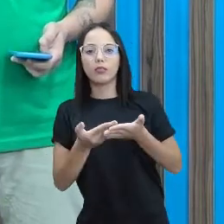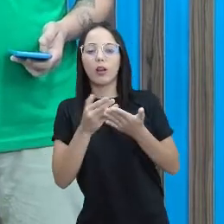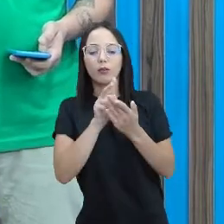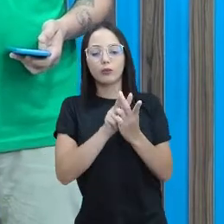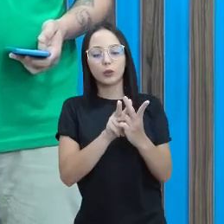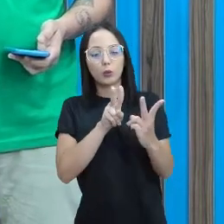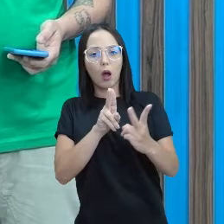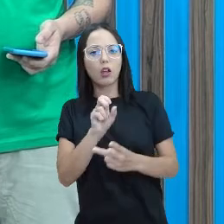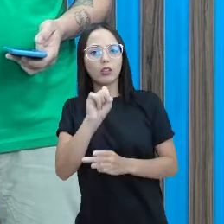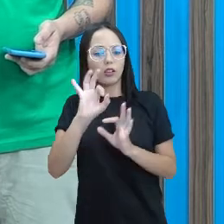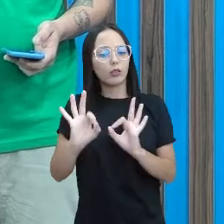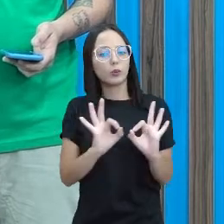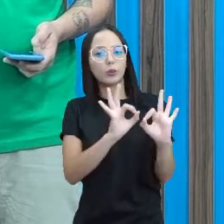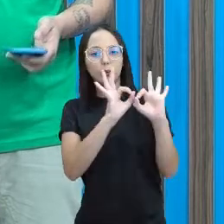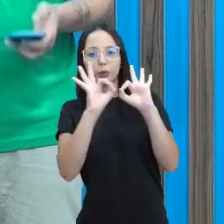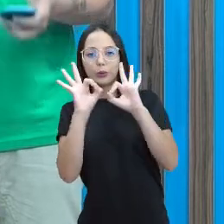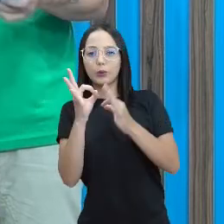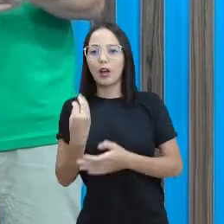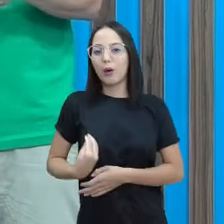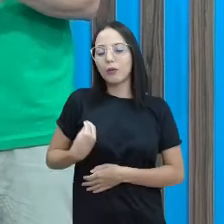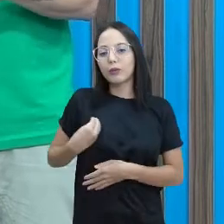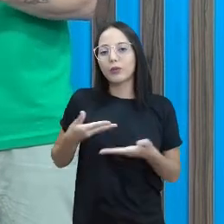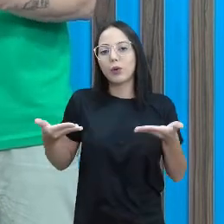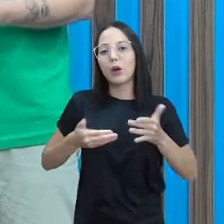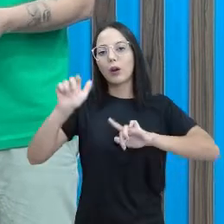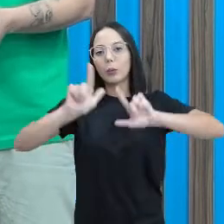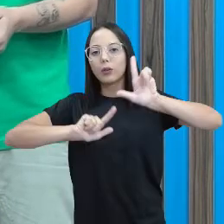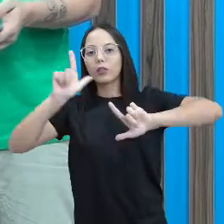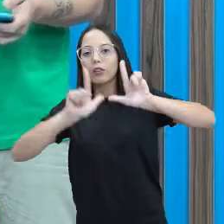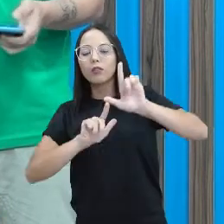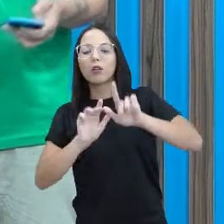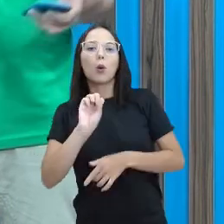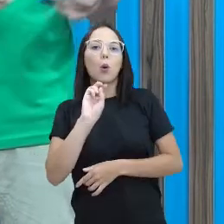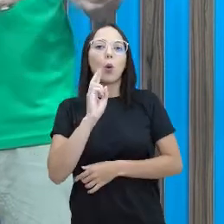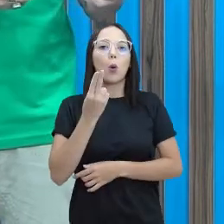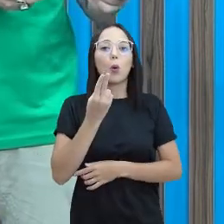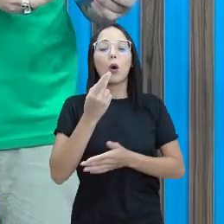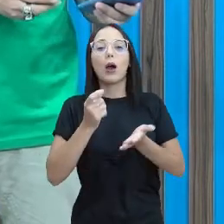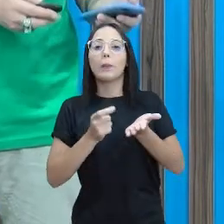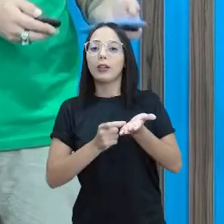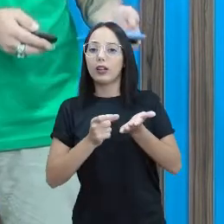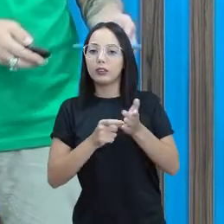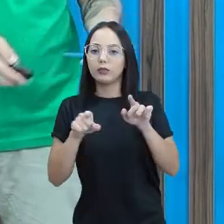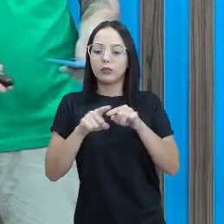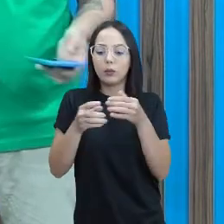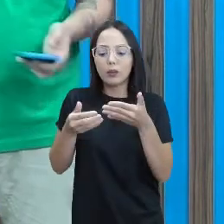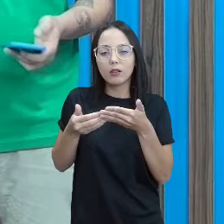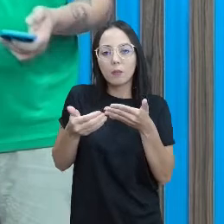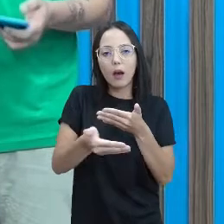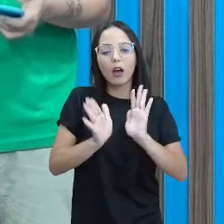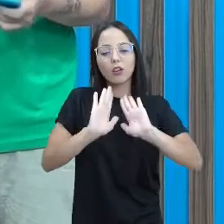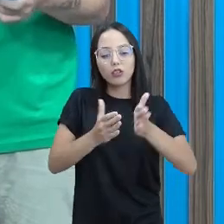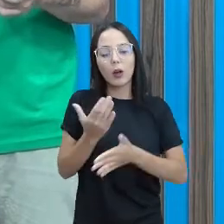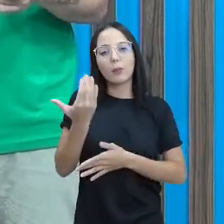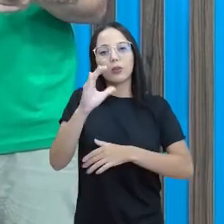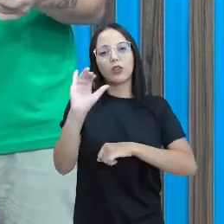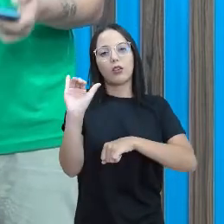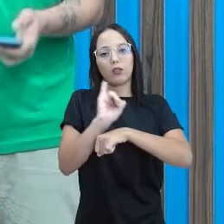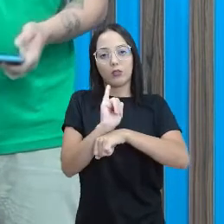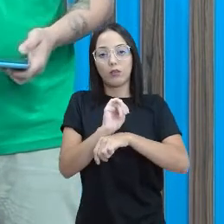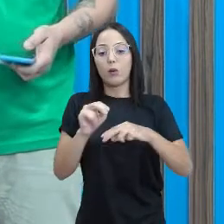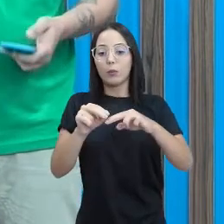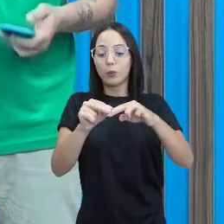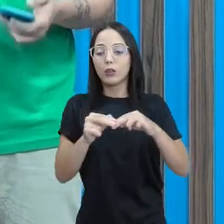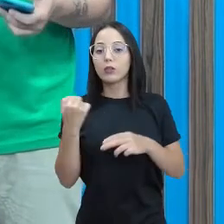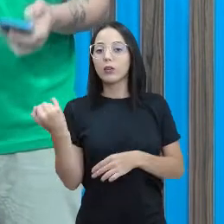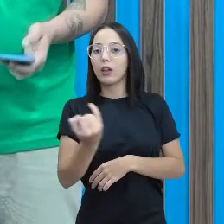está assistindo ao vivo agora pela TV ou está lá pelo aplicativo, em breve essa aula também vai estar lá no YouTube e é muito importante a sua